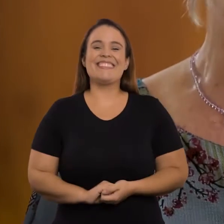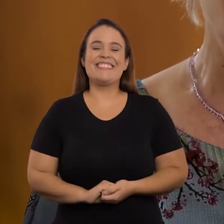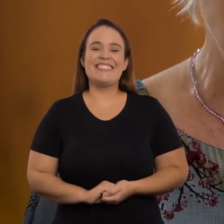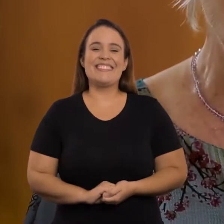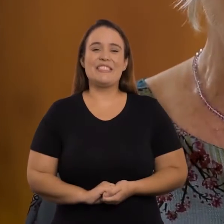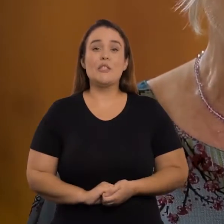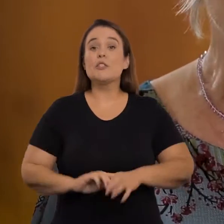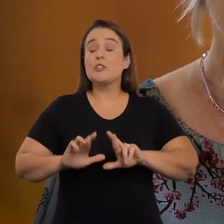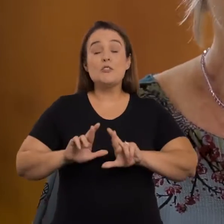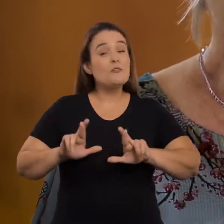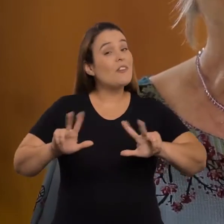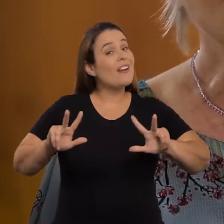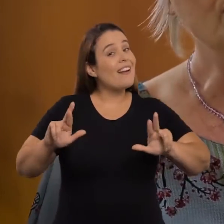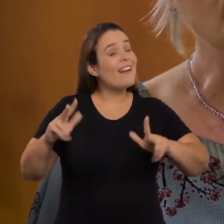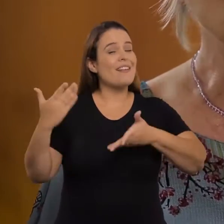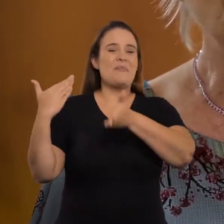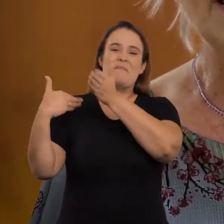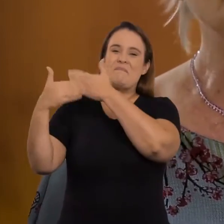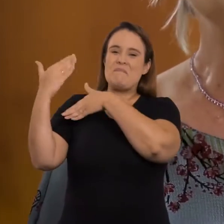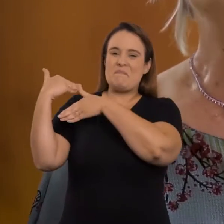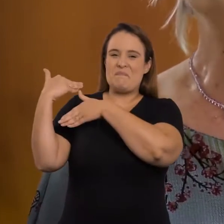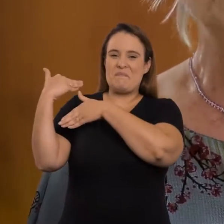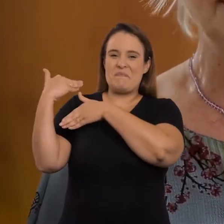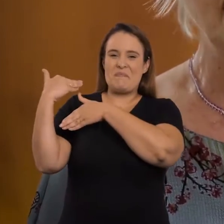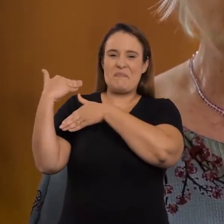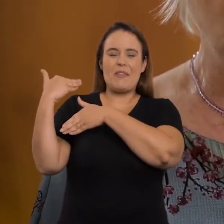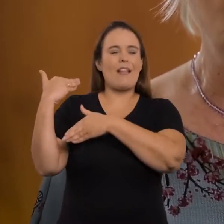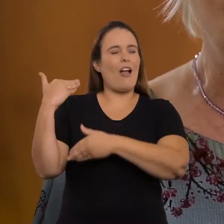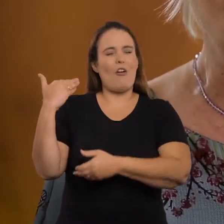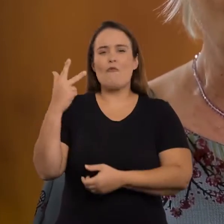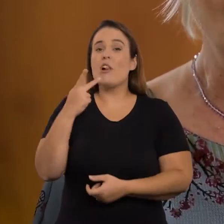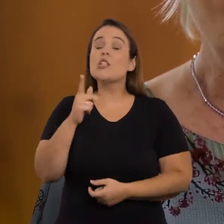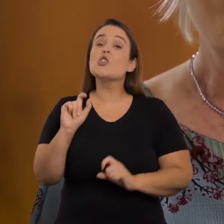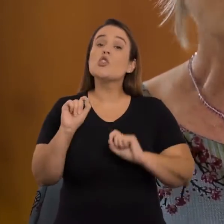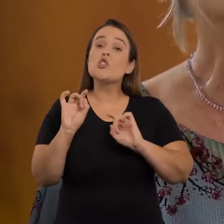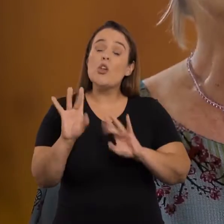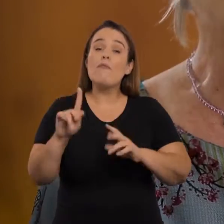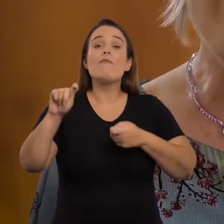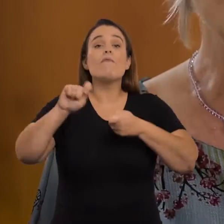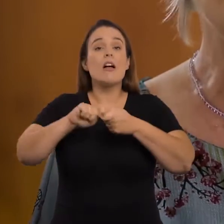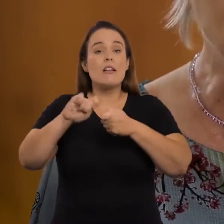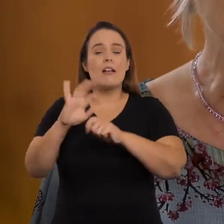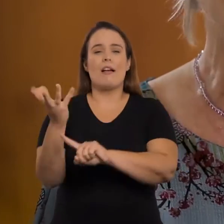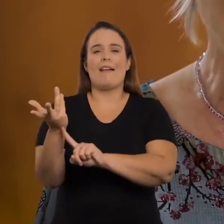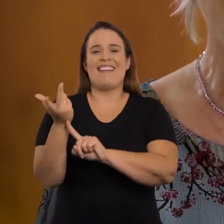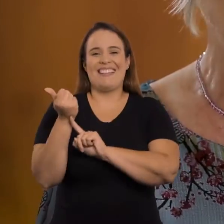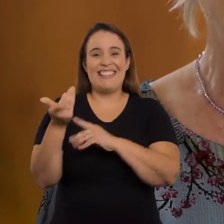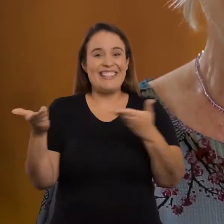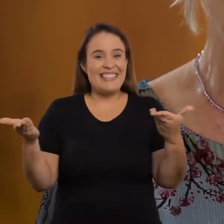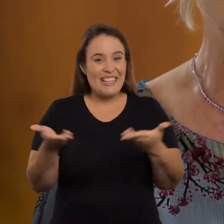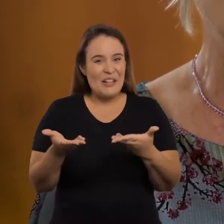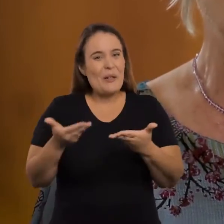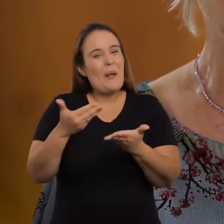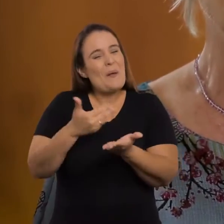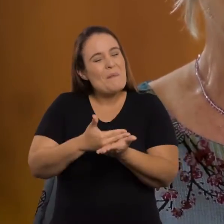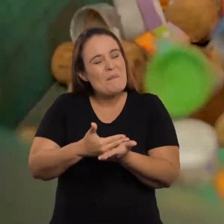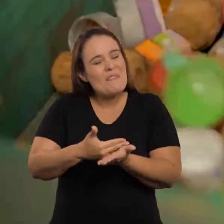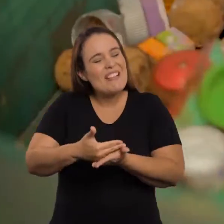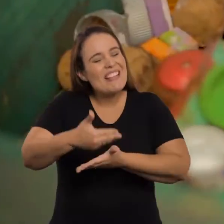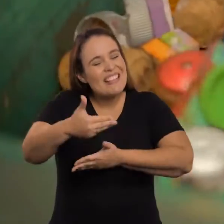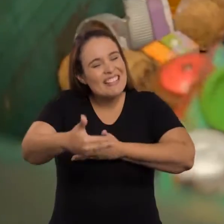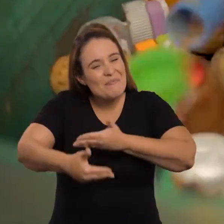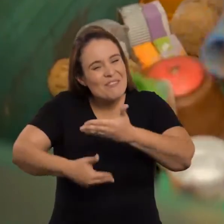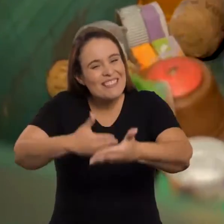alguns anos passados, onde a gente falava só de fazer artístico. A gente já está começando a falar de processo de